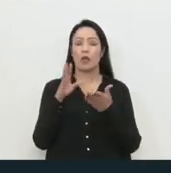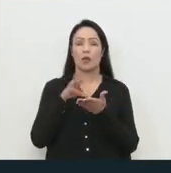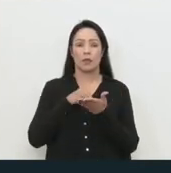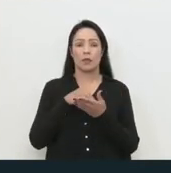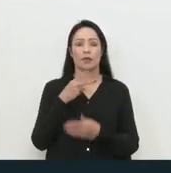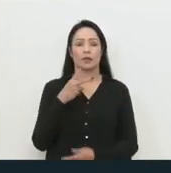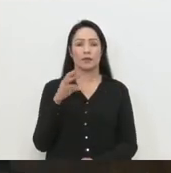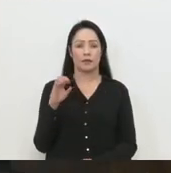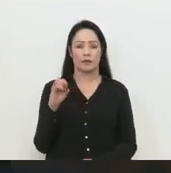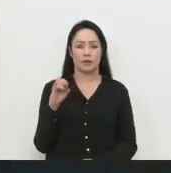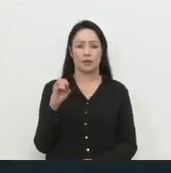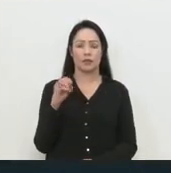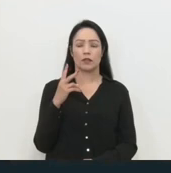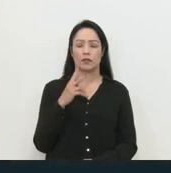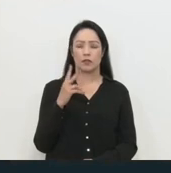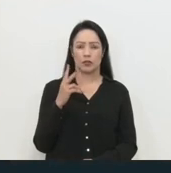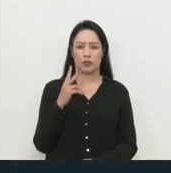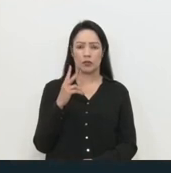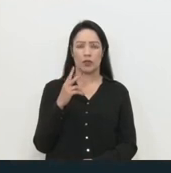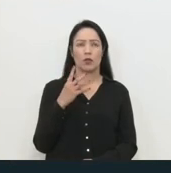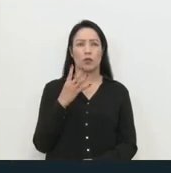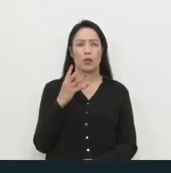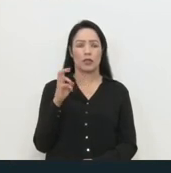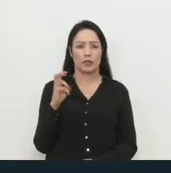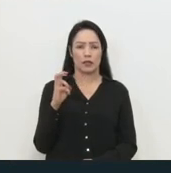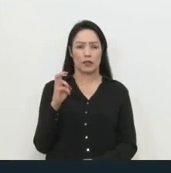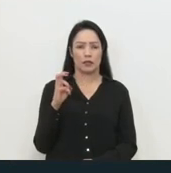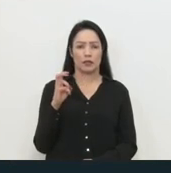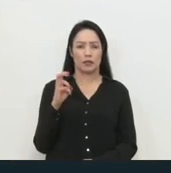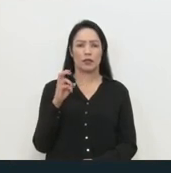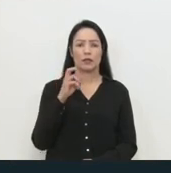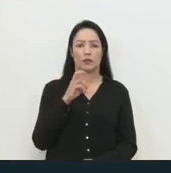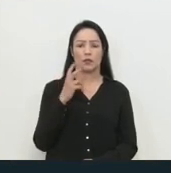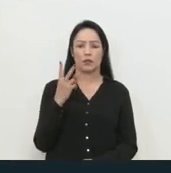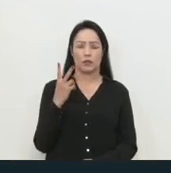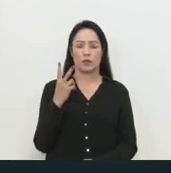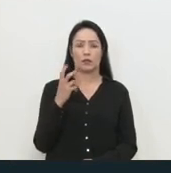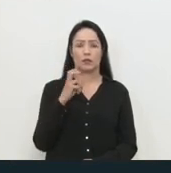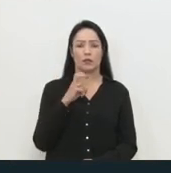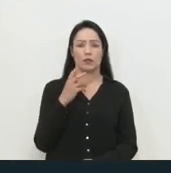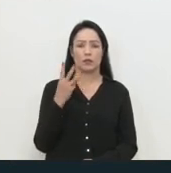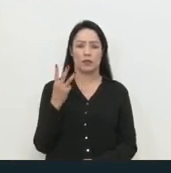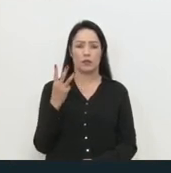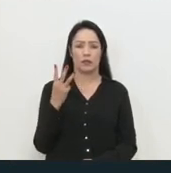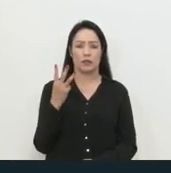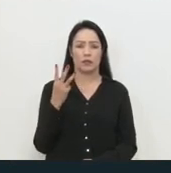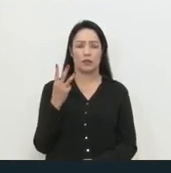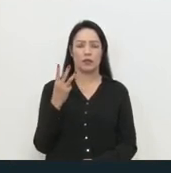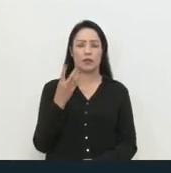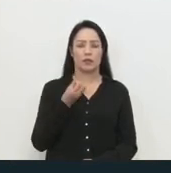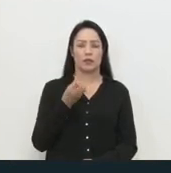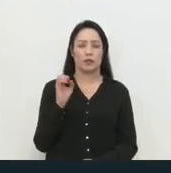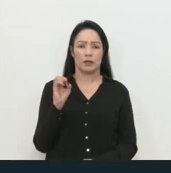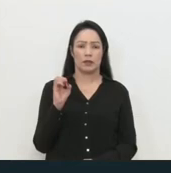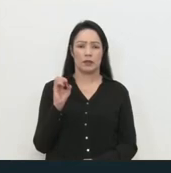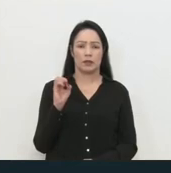itens 20 22 45 52 53 60